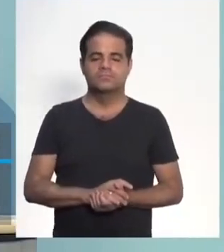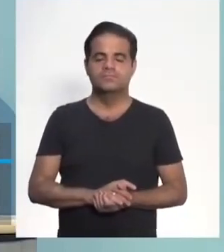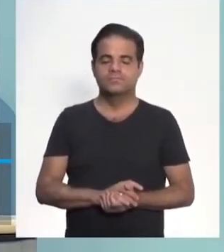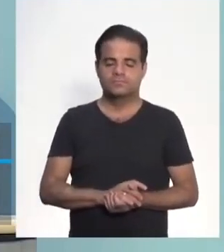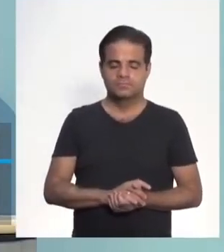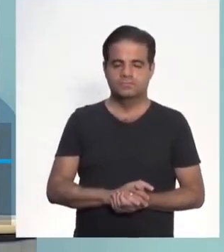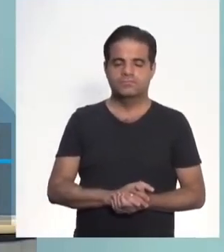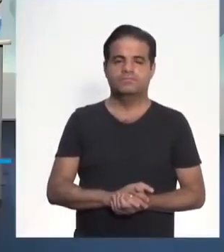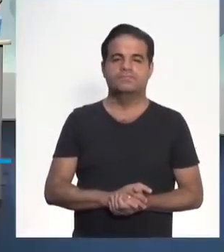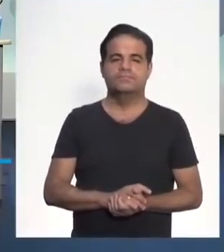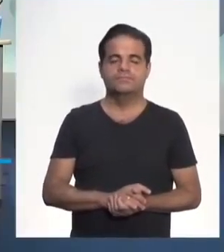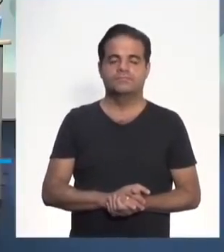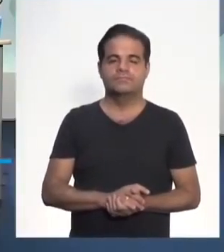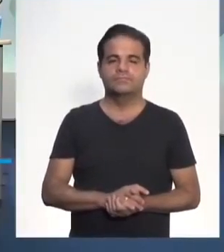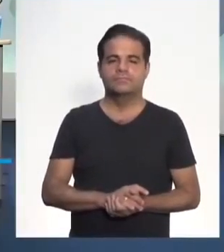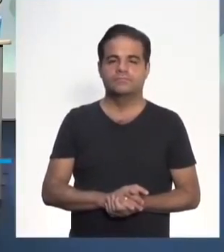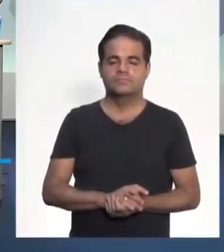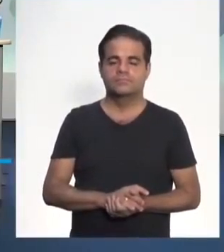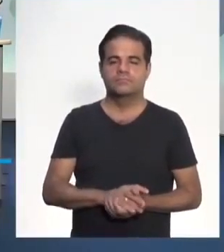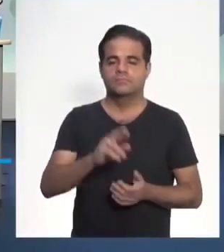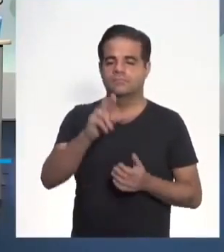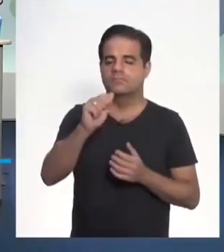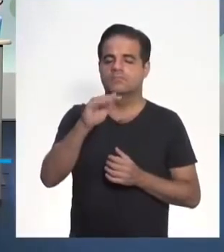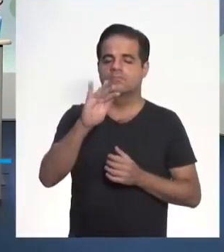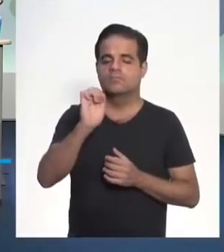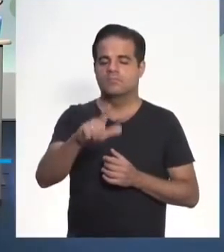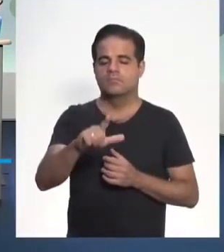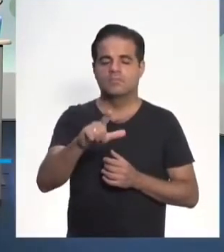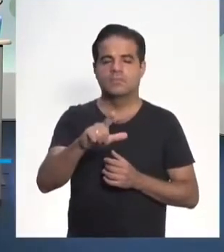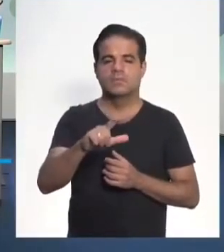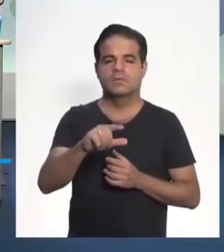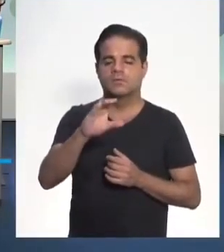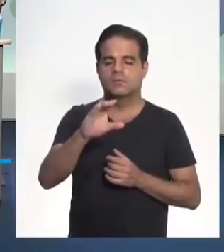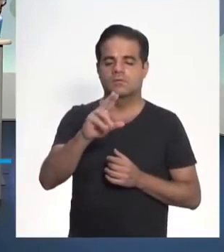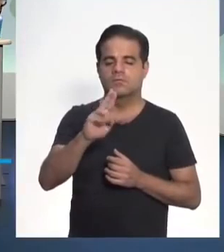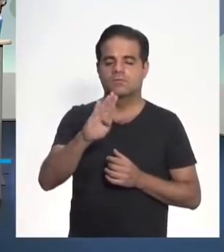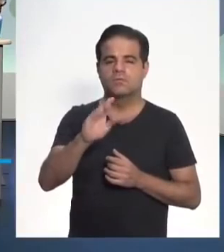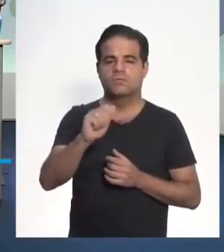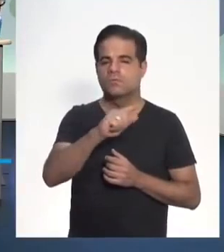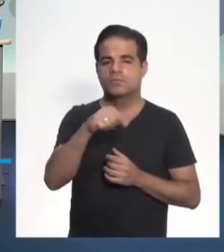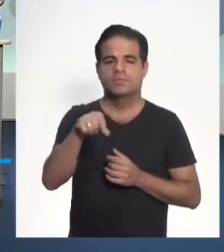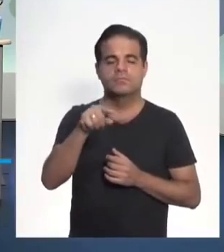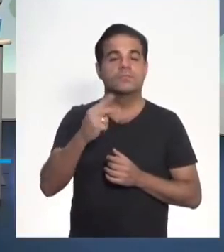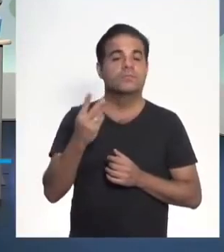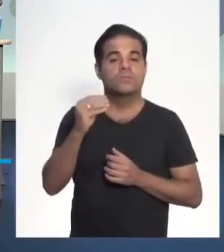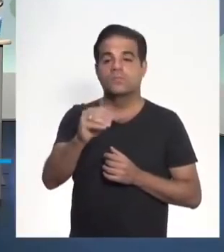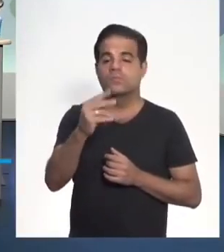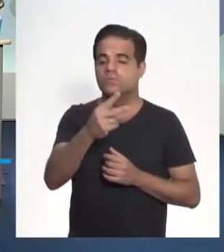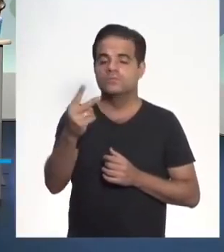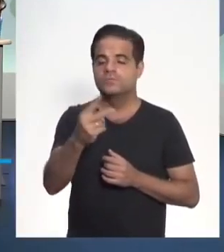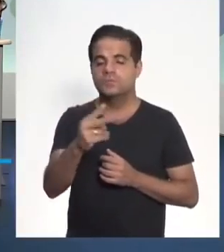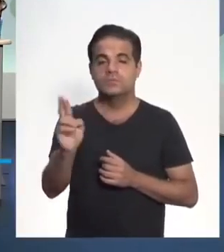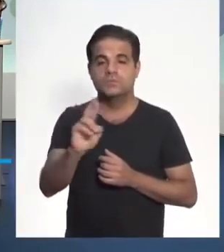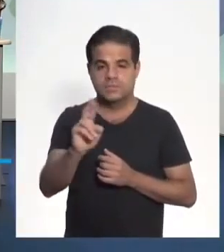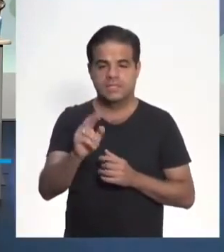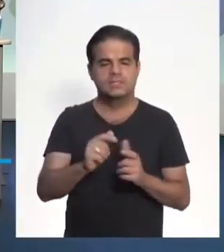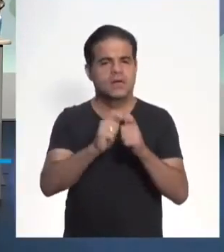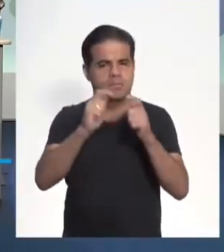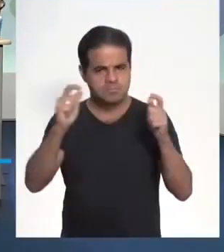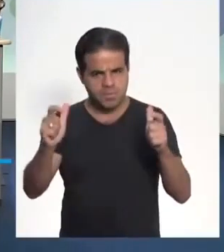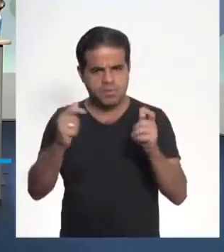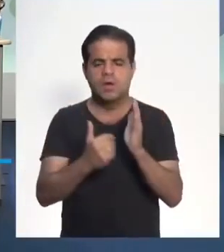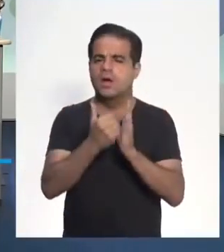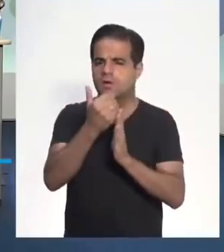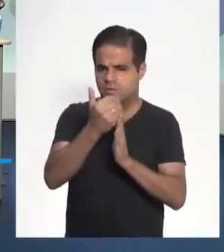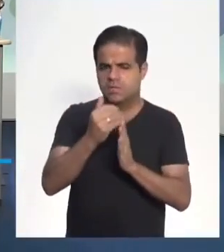preciso achar. Certo. O Rafael, da Escola Valdomiro, lá de Cubatão, colocou R$ 22,00. A maioria,